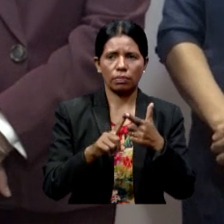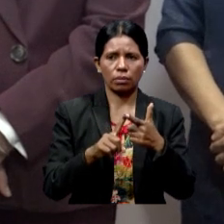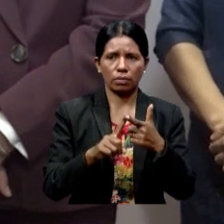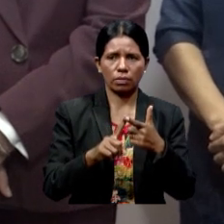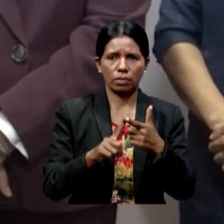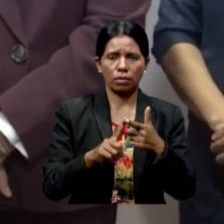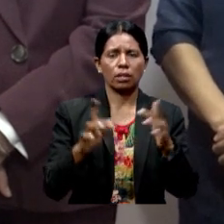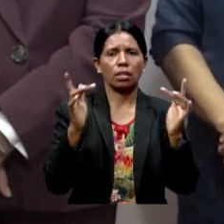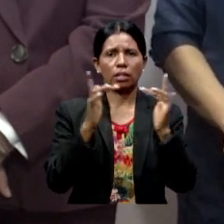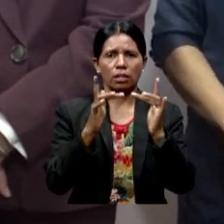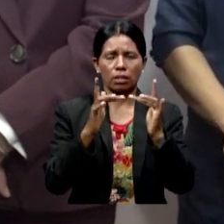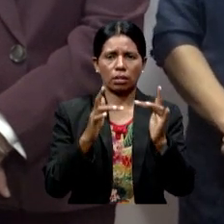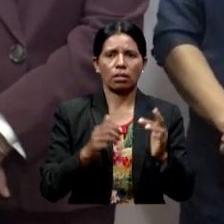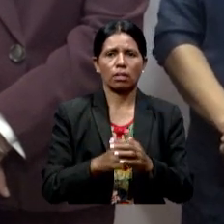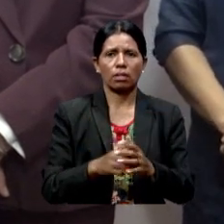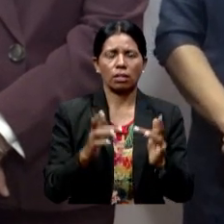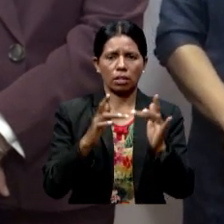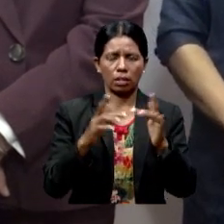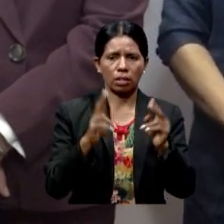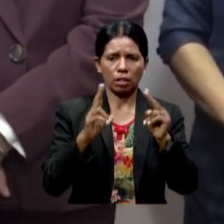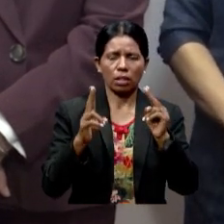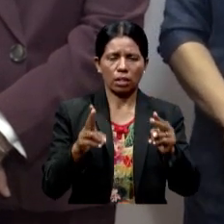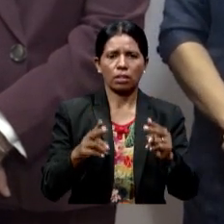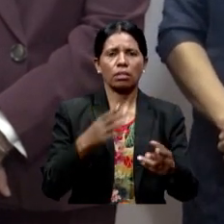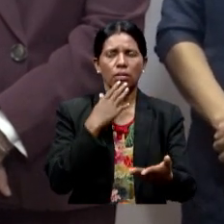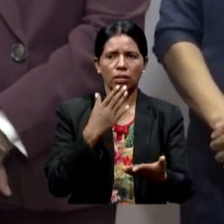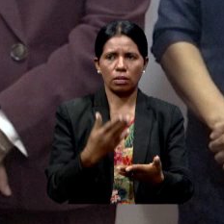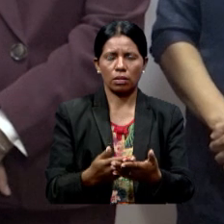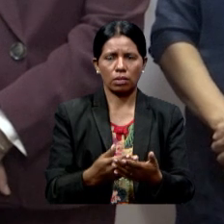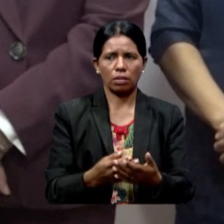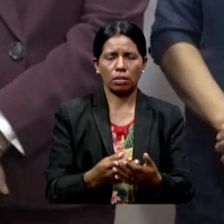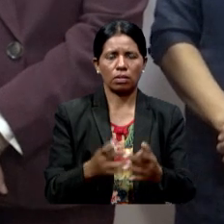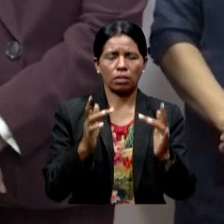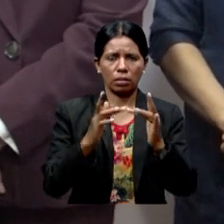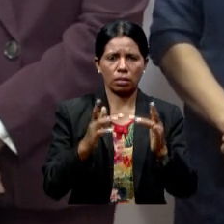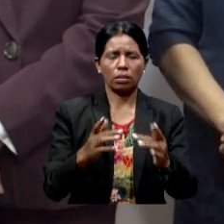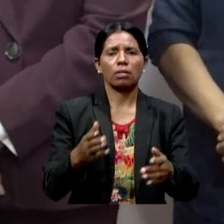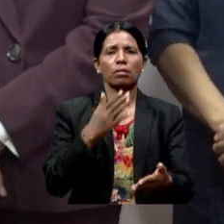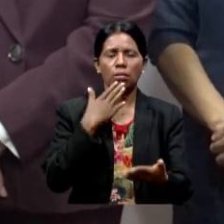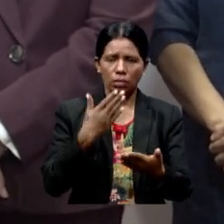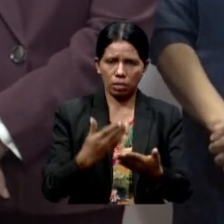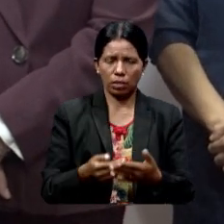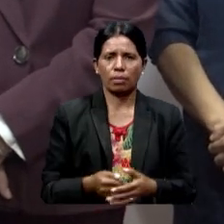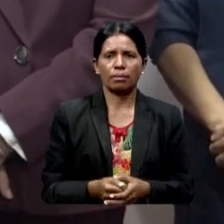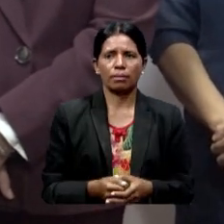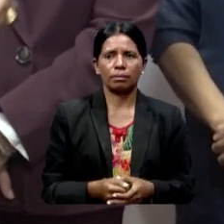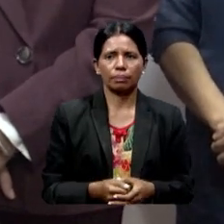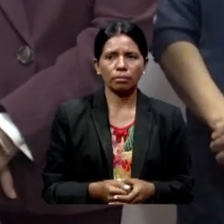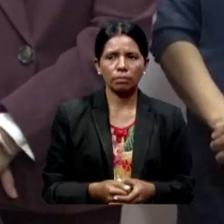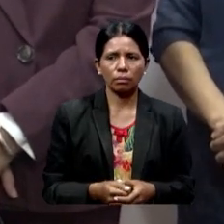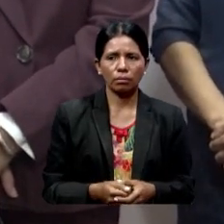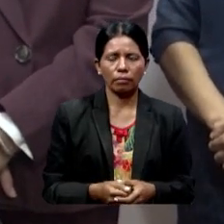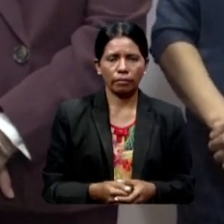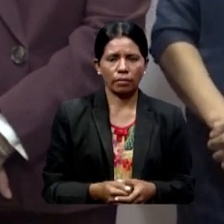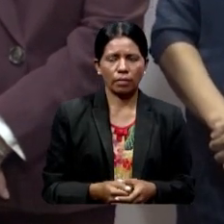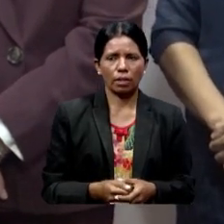internet, lais, seguro, laus net lais, seguro, para que a delegação